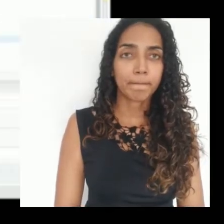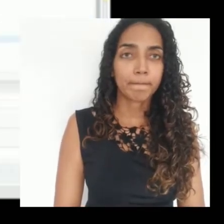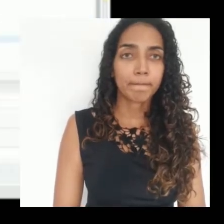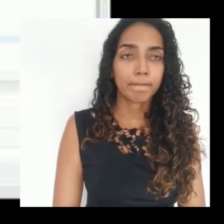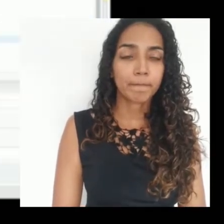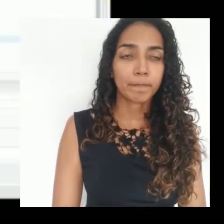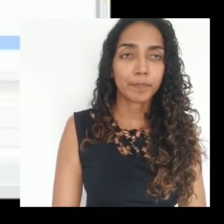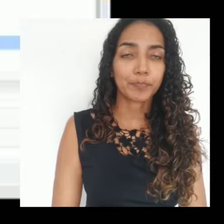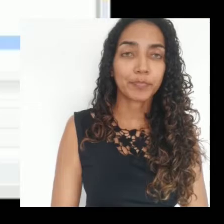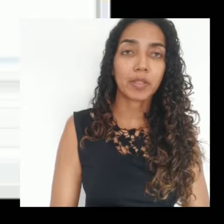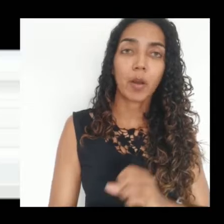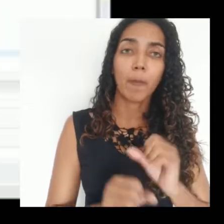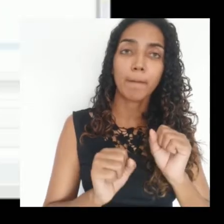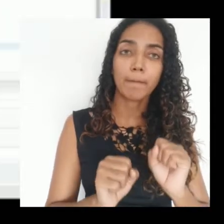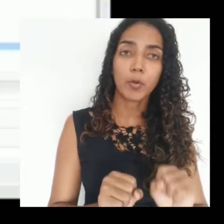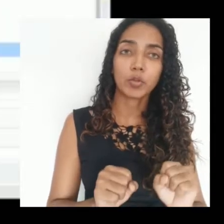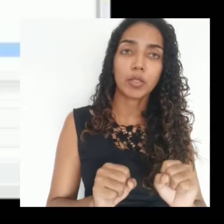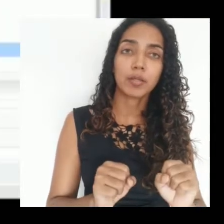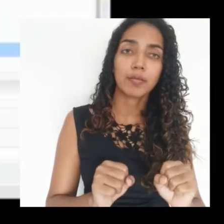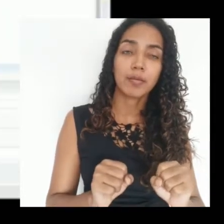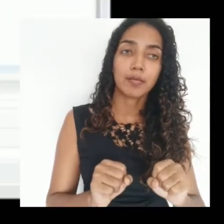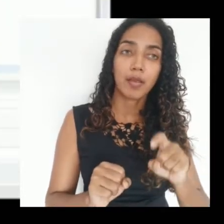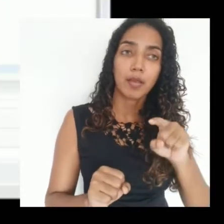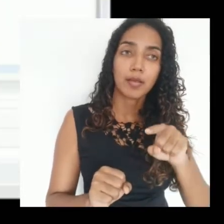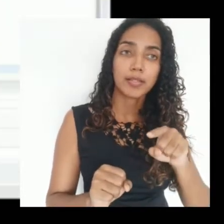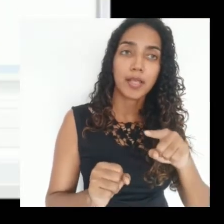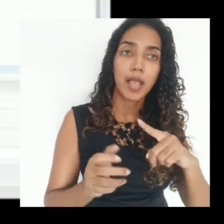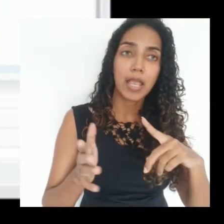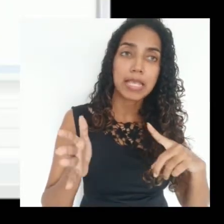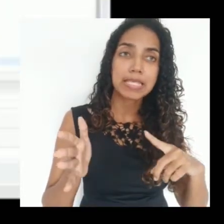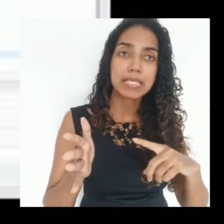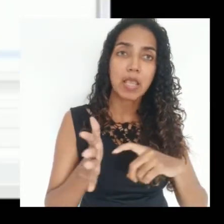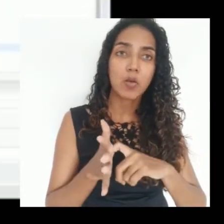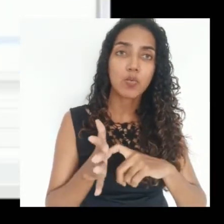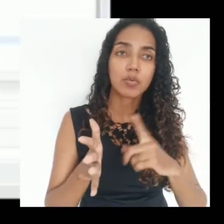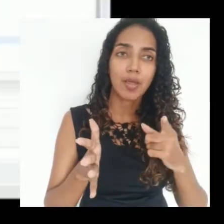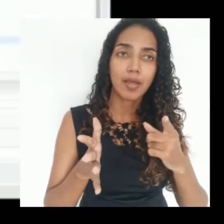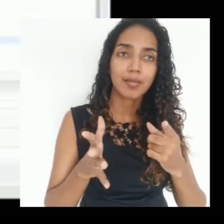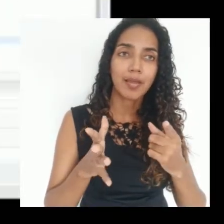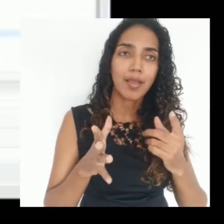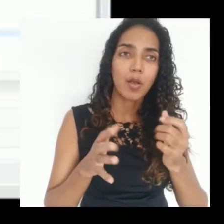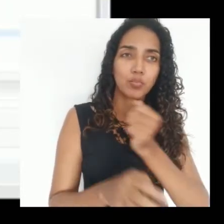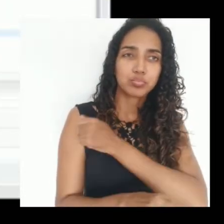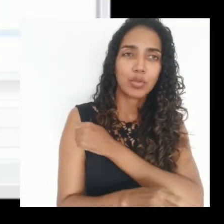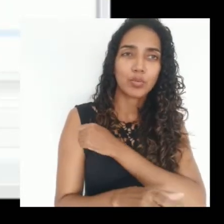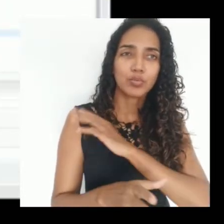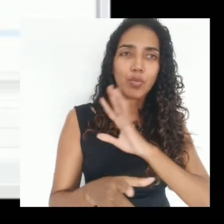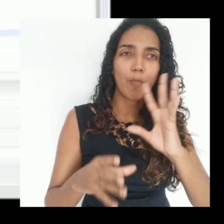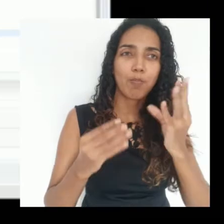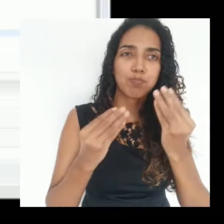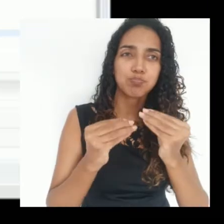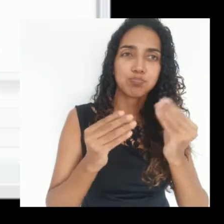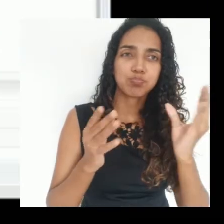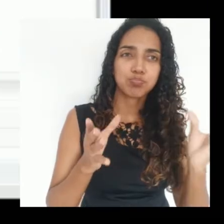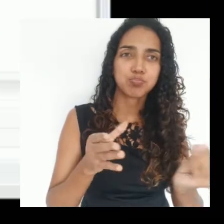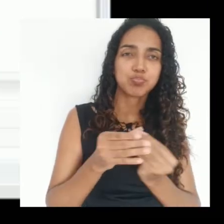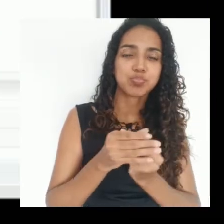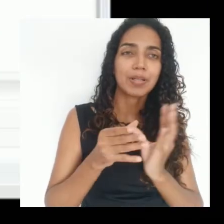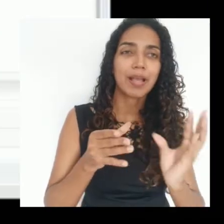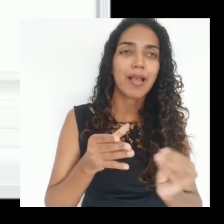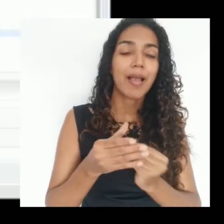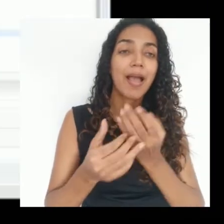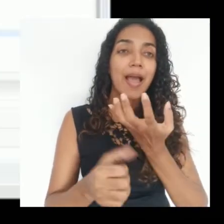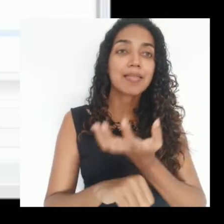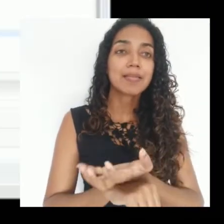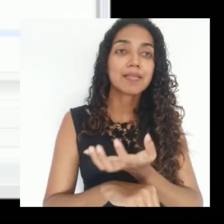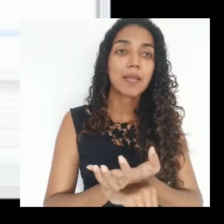essa mesma ação aqui de adicionar um aluno na disciplina do BCC de compiladores, conforme